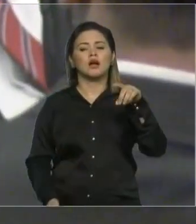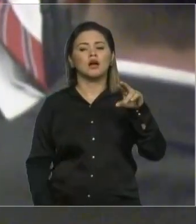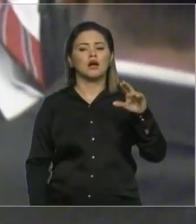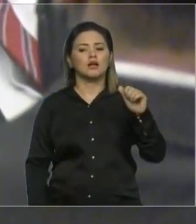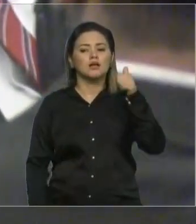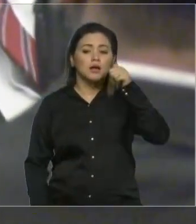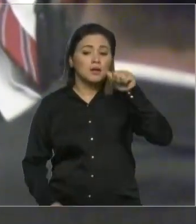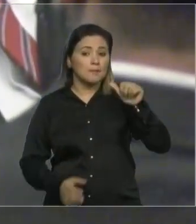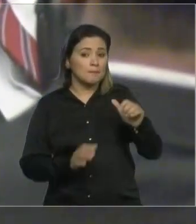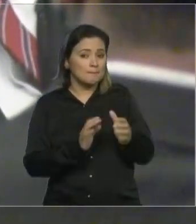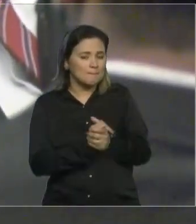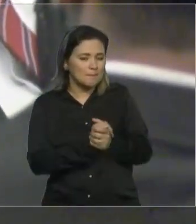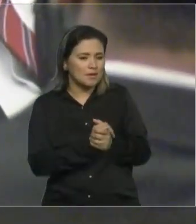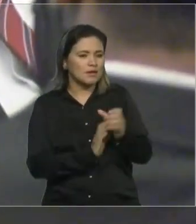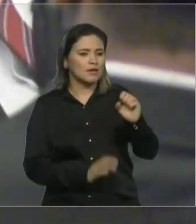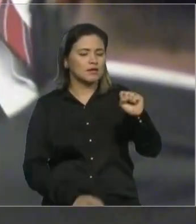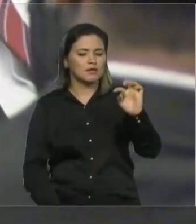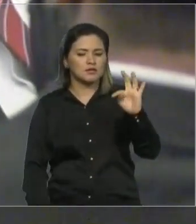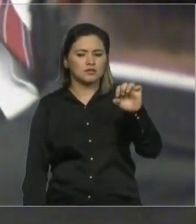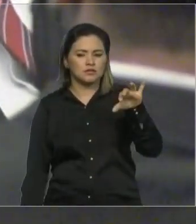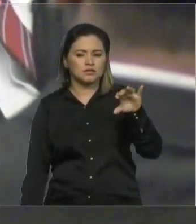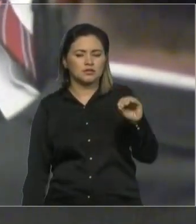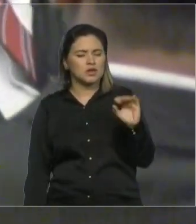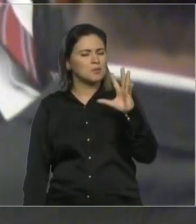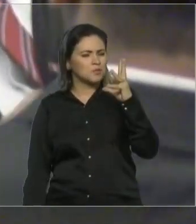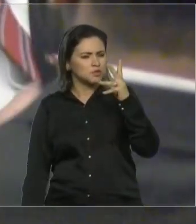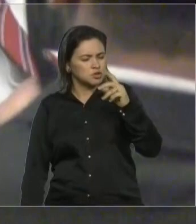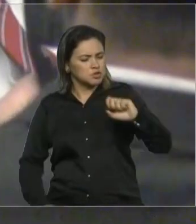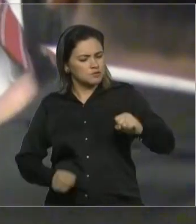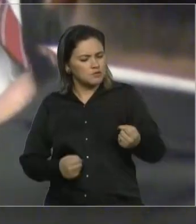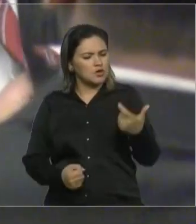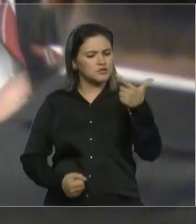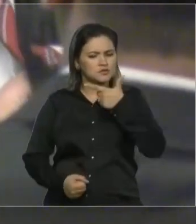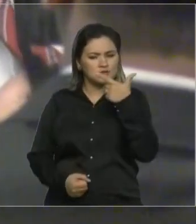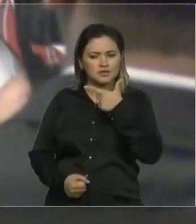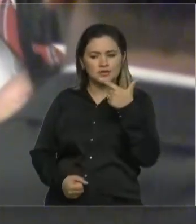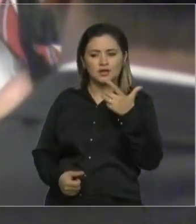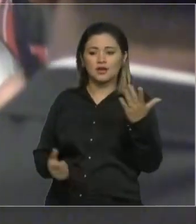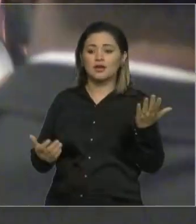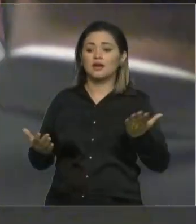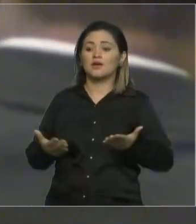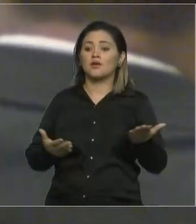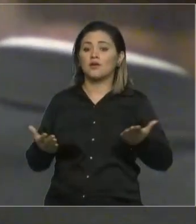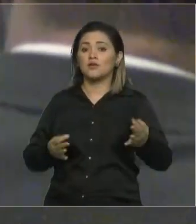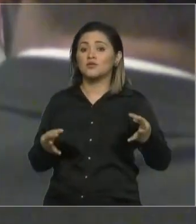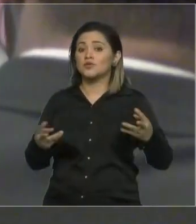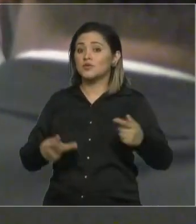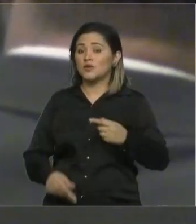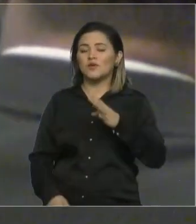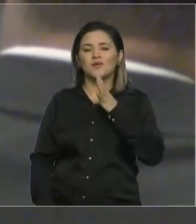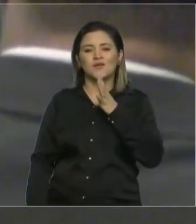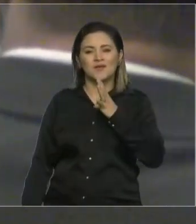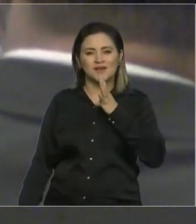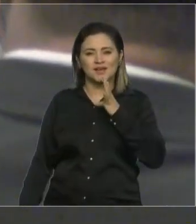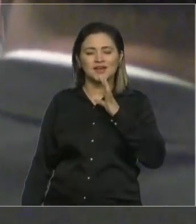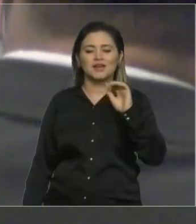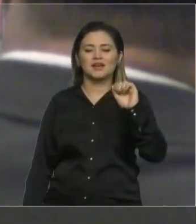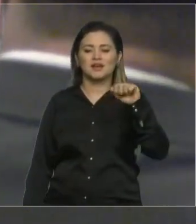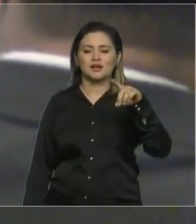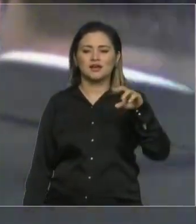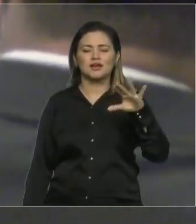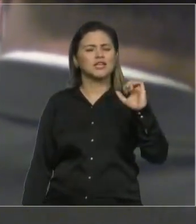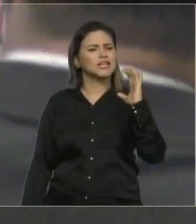mulher linda, forte, com um sorriso no rosto. Mas hoje todo mundo conhece a Andréia linda, com um sorriso no rosto, mas com uma